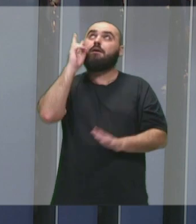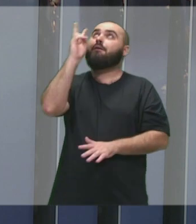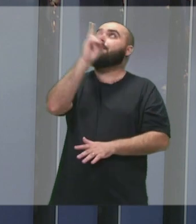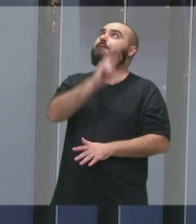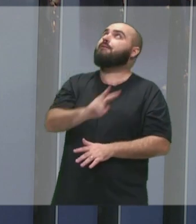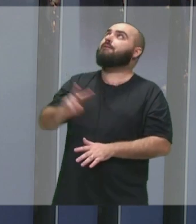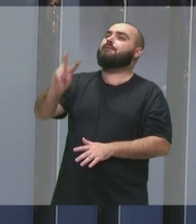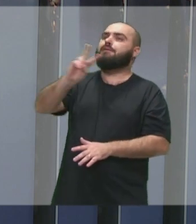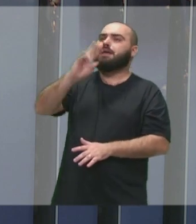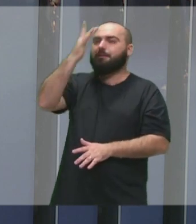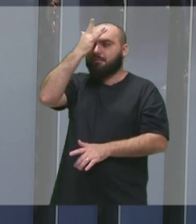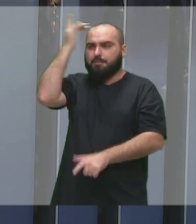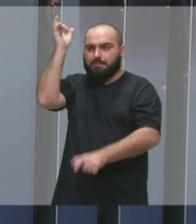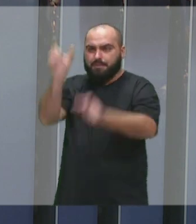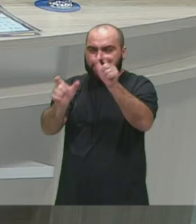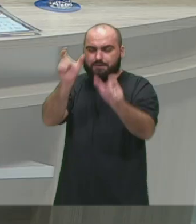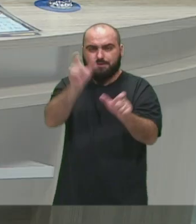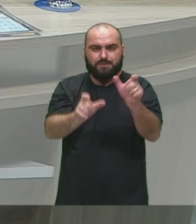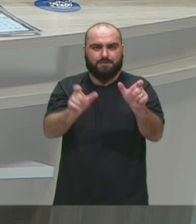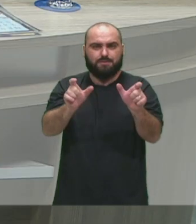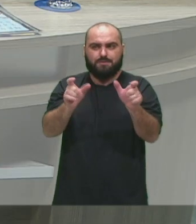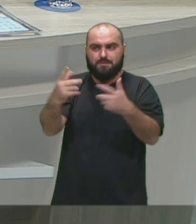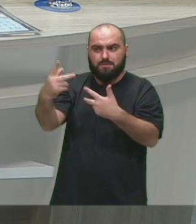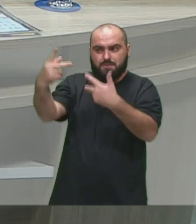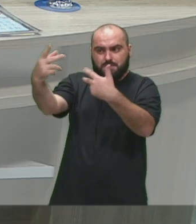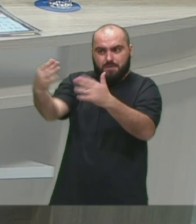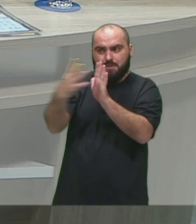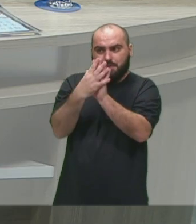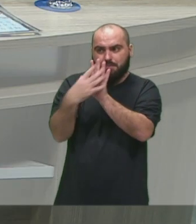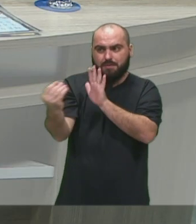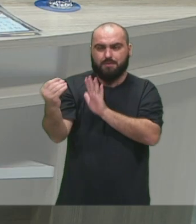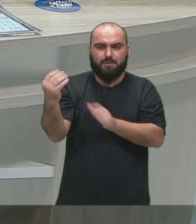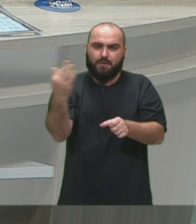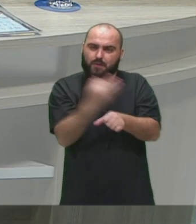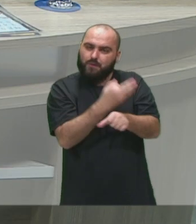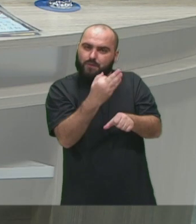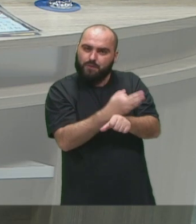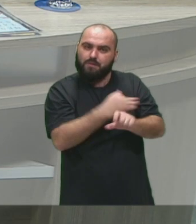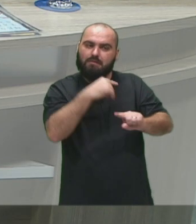pessoas identificam a sua dor e daí a partir disso podem falar.